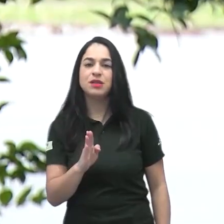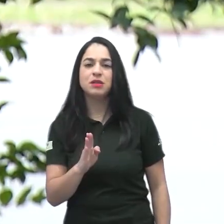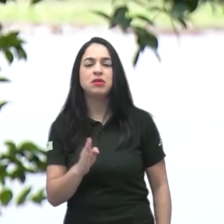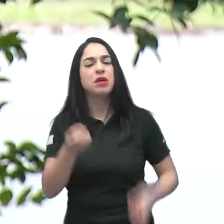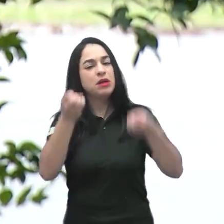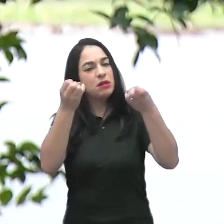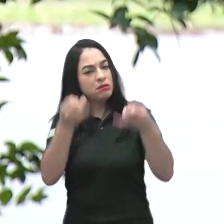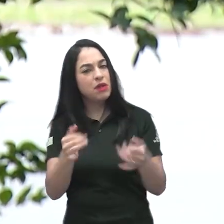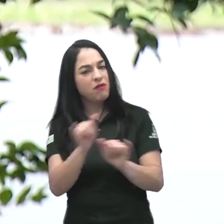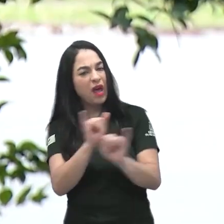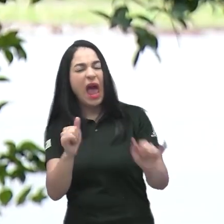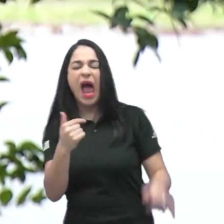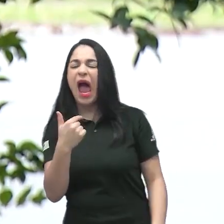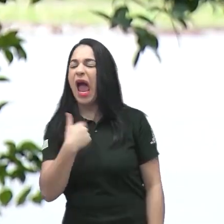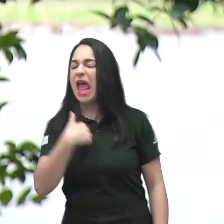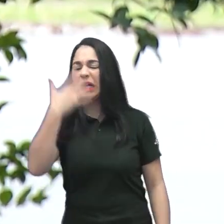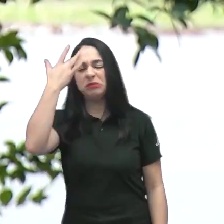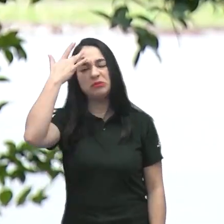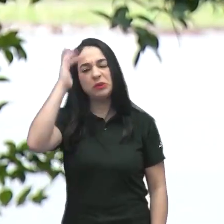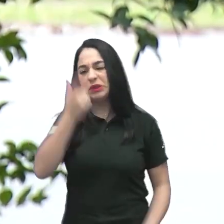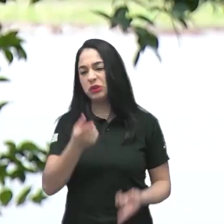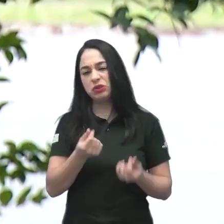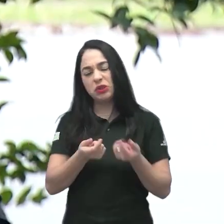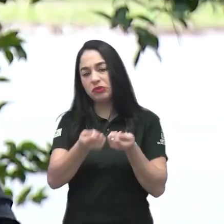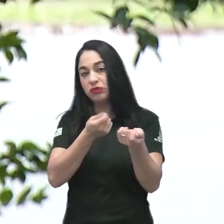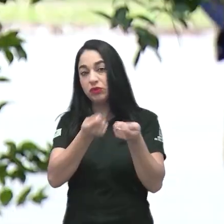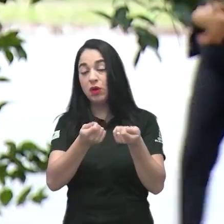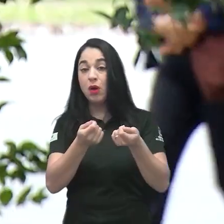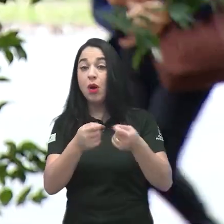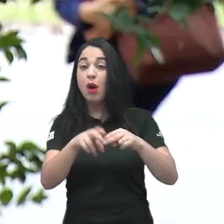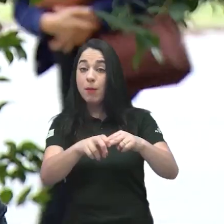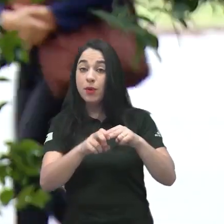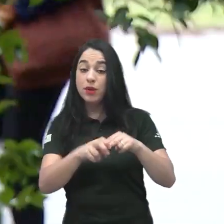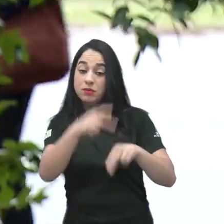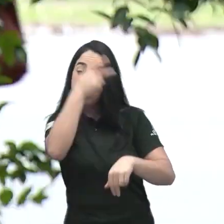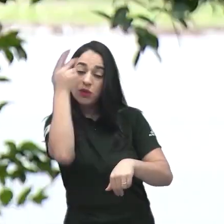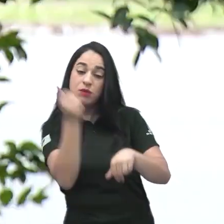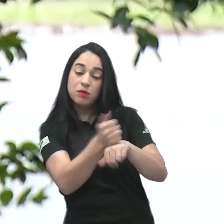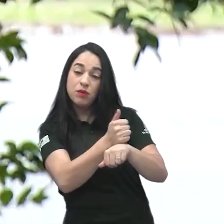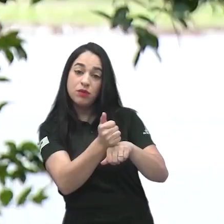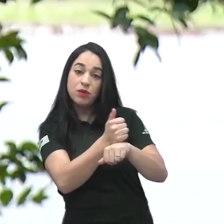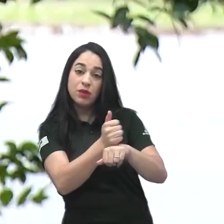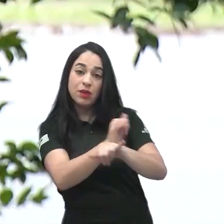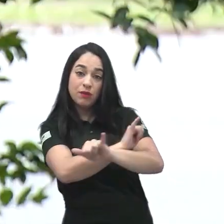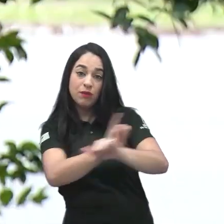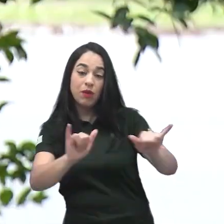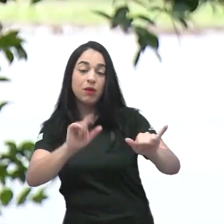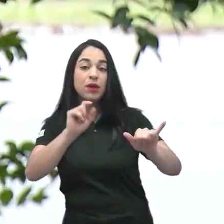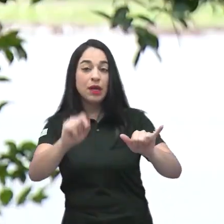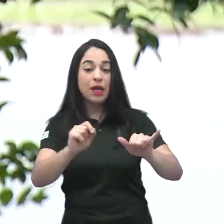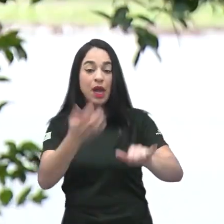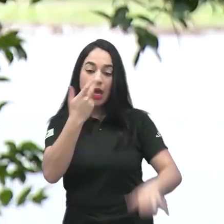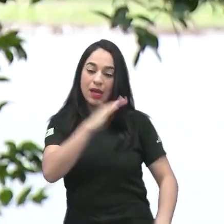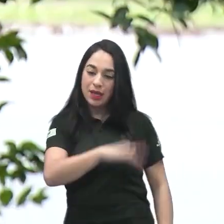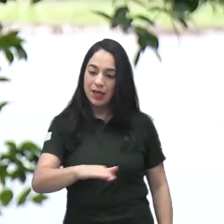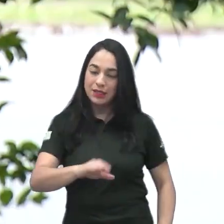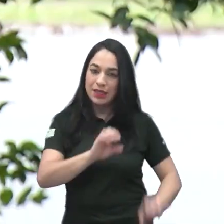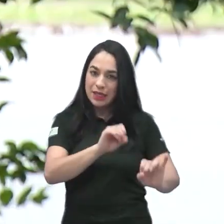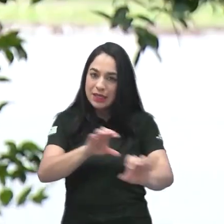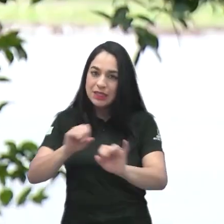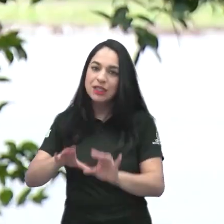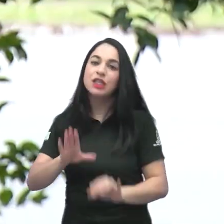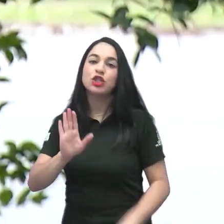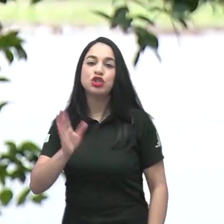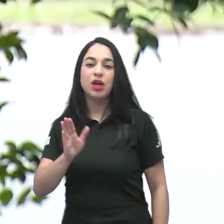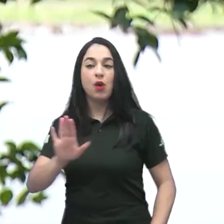quase nada de educação financeira. Por isso, especialistas destacam que aprender a lidar com dinheiro ainda na infância é